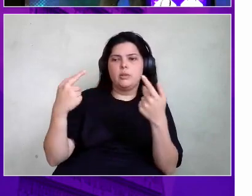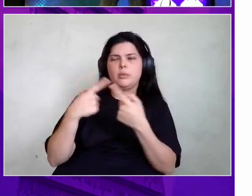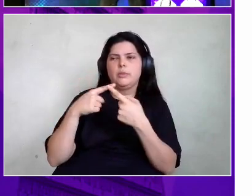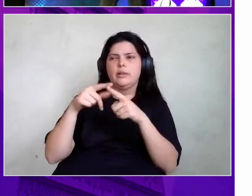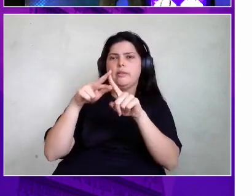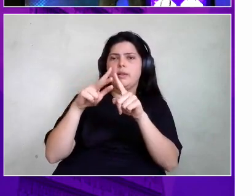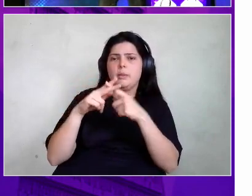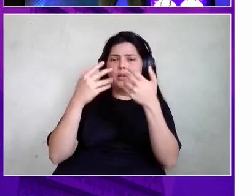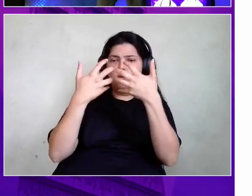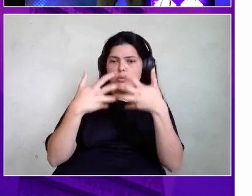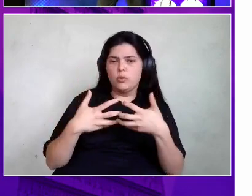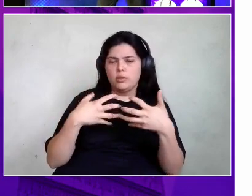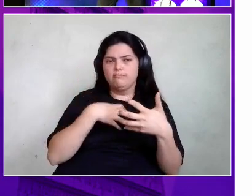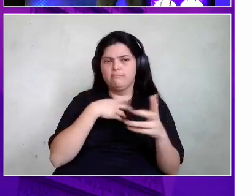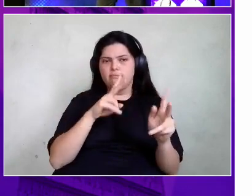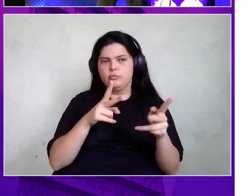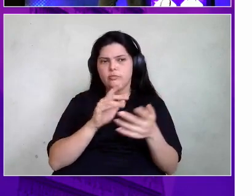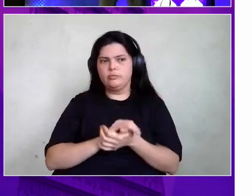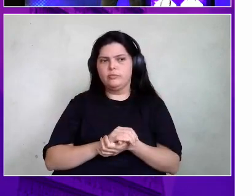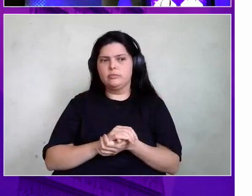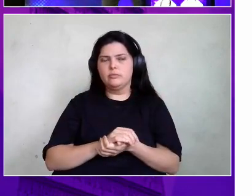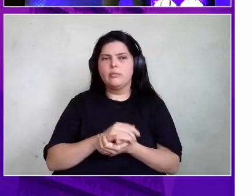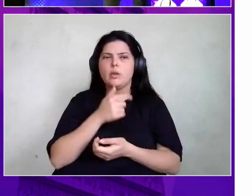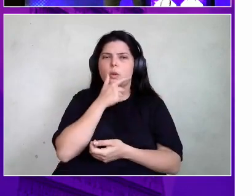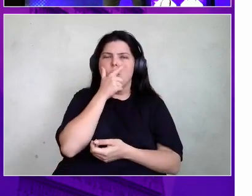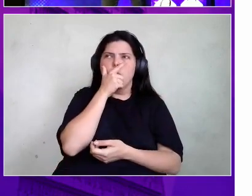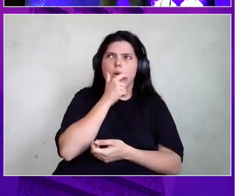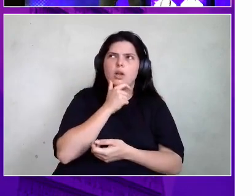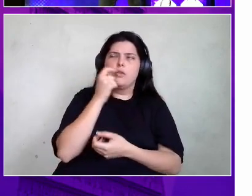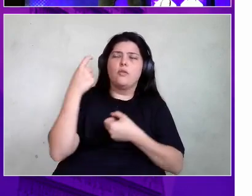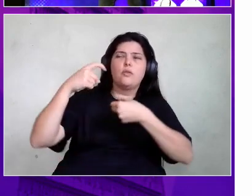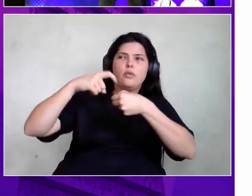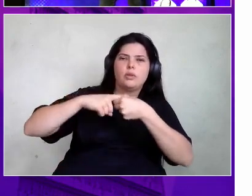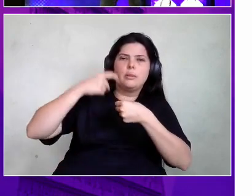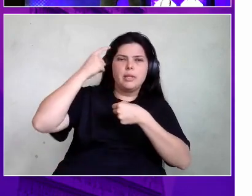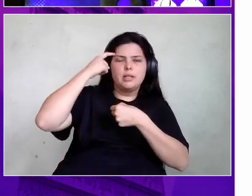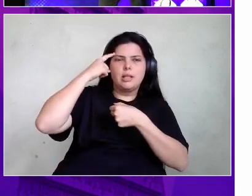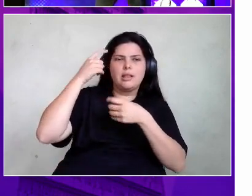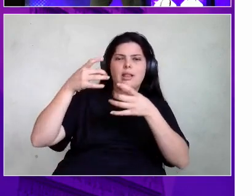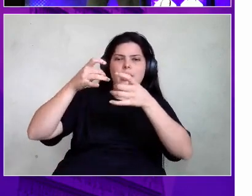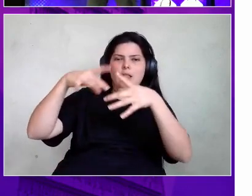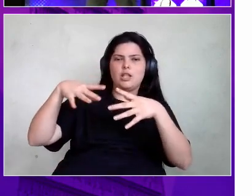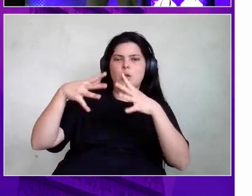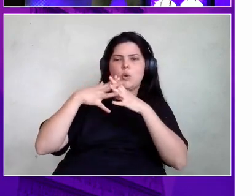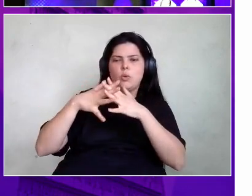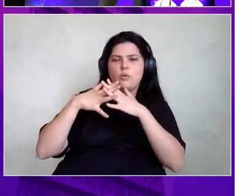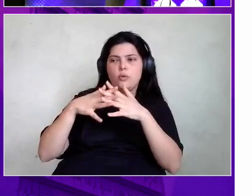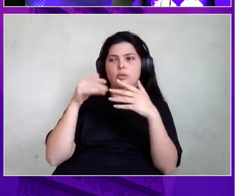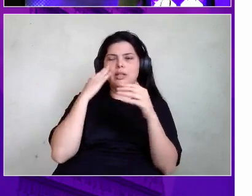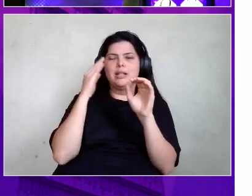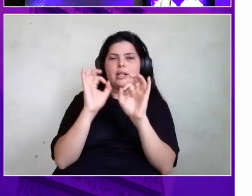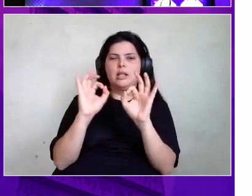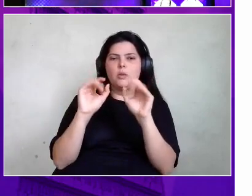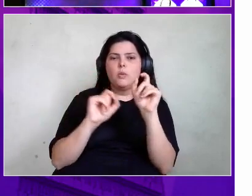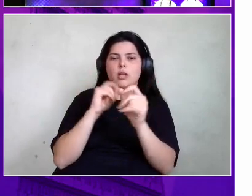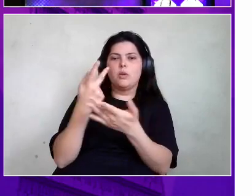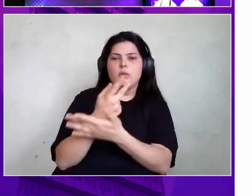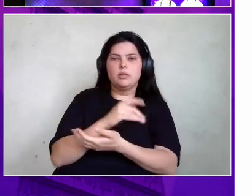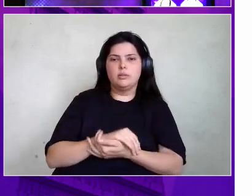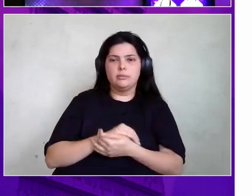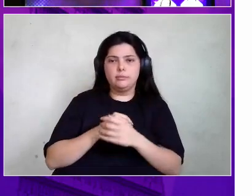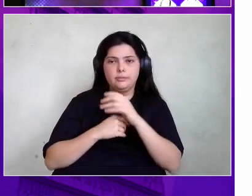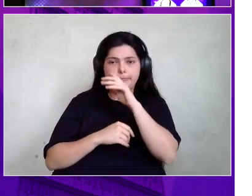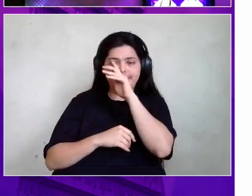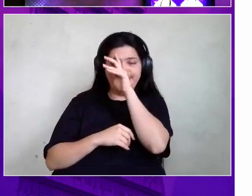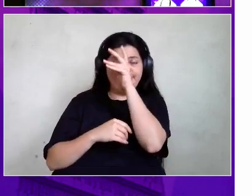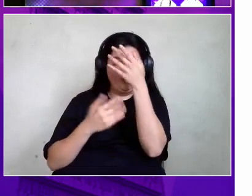jeito, provavelmente eu vou voltar àquele estágio de deixar o pipeline confuso e não entender exatamente o que eu estou fazendo. Então, no nosso caso